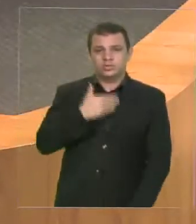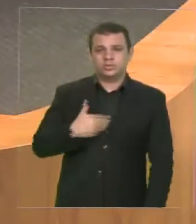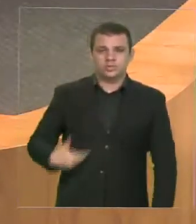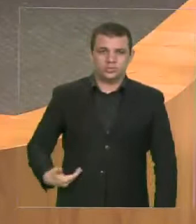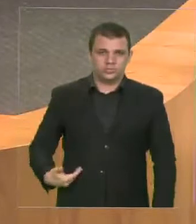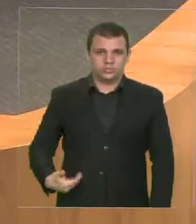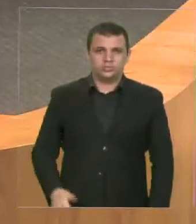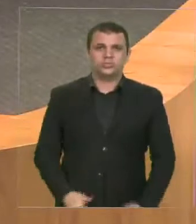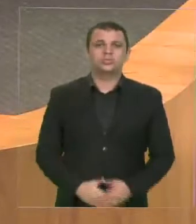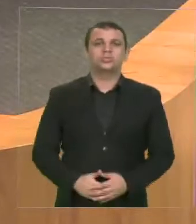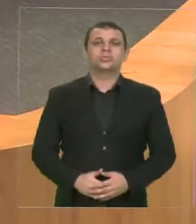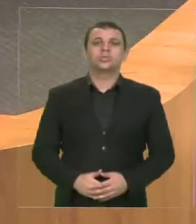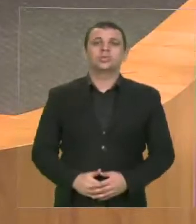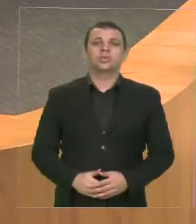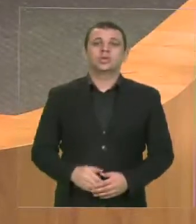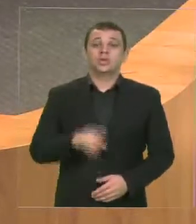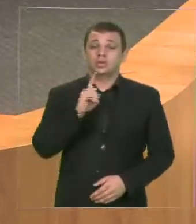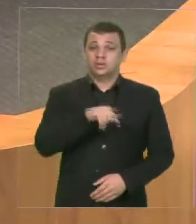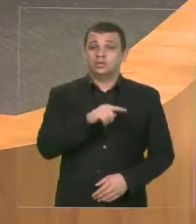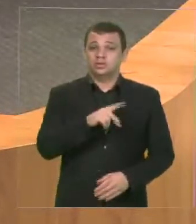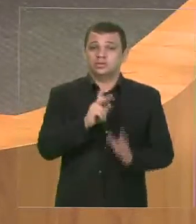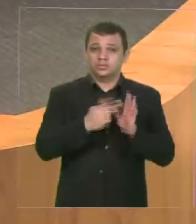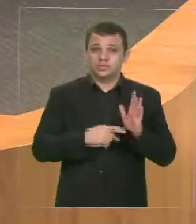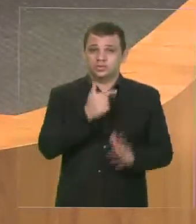222/2016. Esse projeto de número